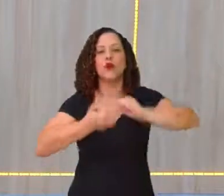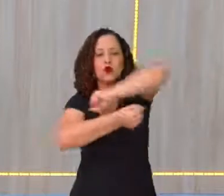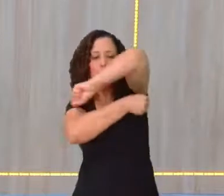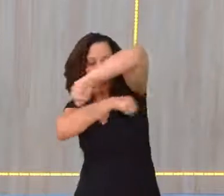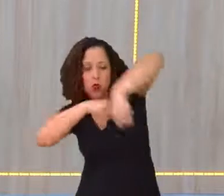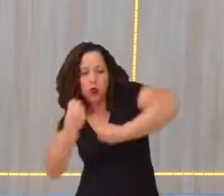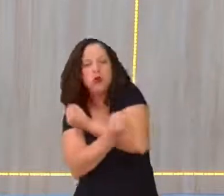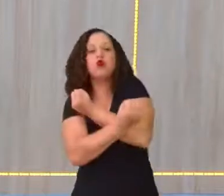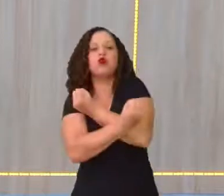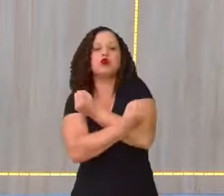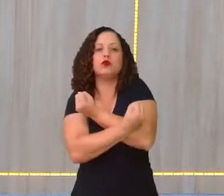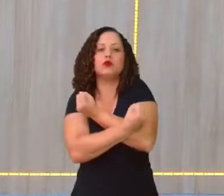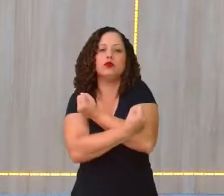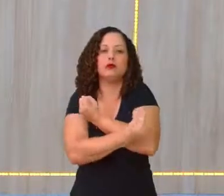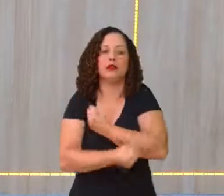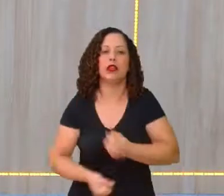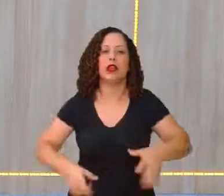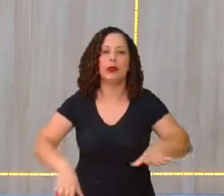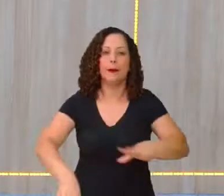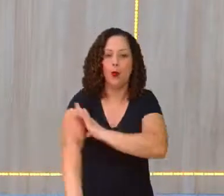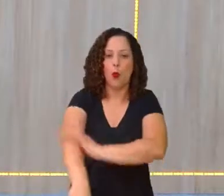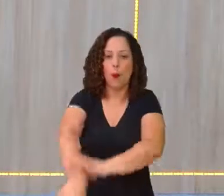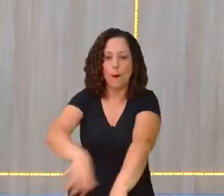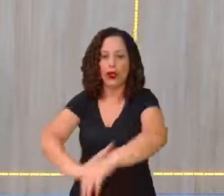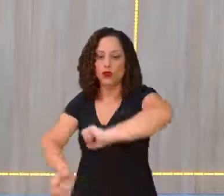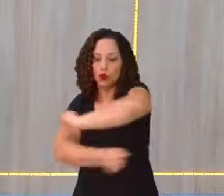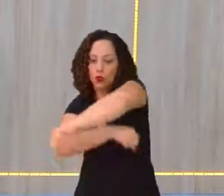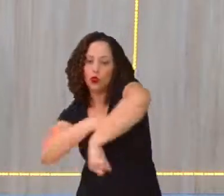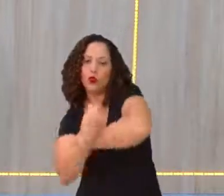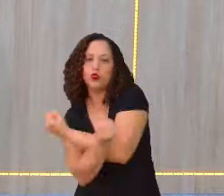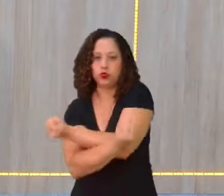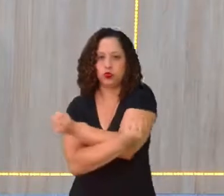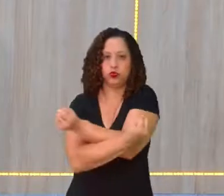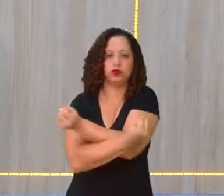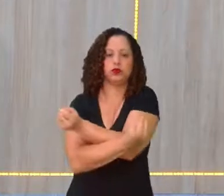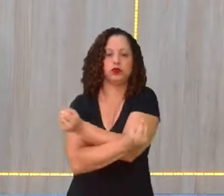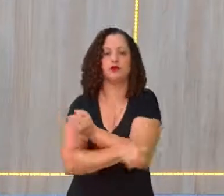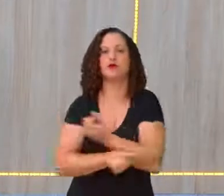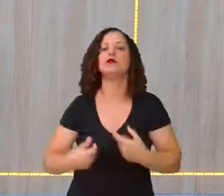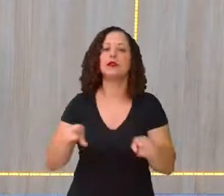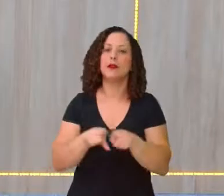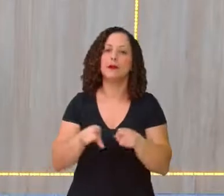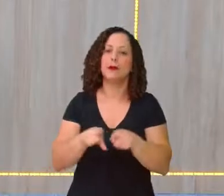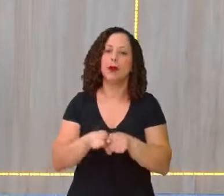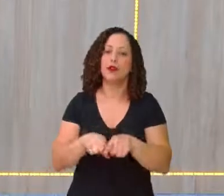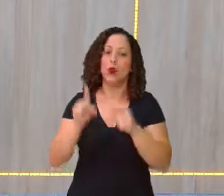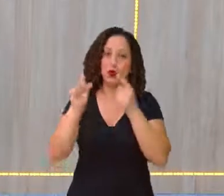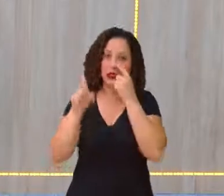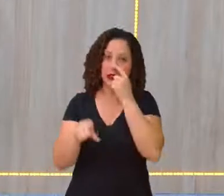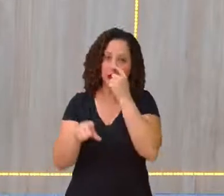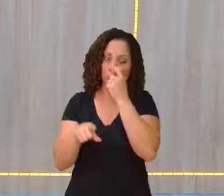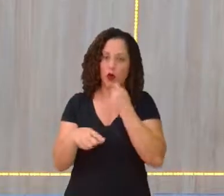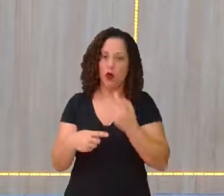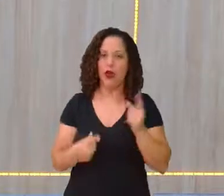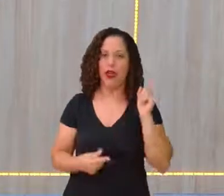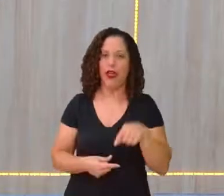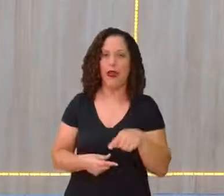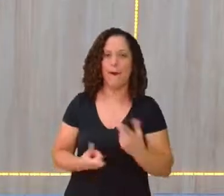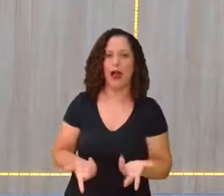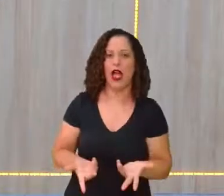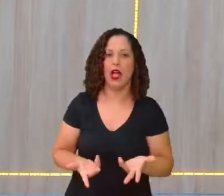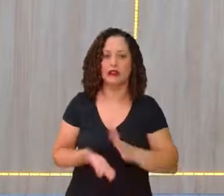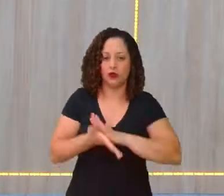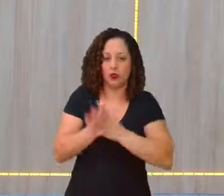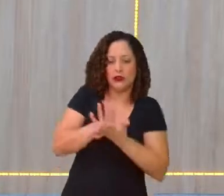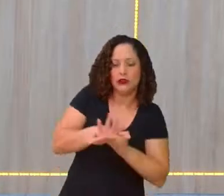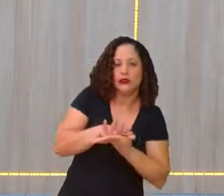né? Puxar e forçar a articulação do braço. Mas essa contusão, ela não chega a ser uma lesão. Não